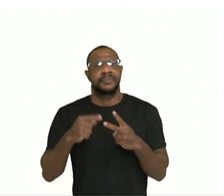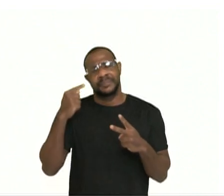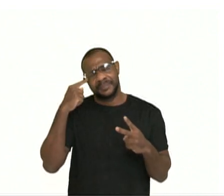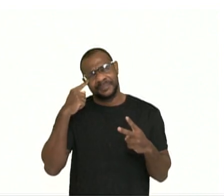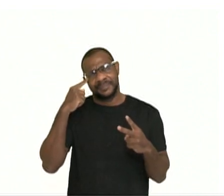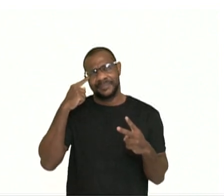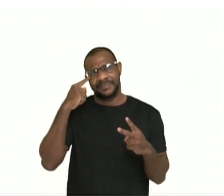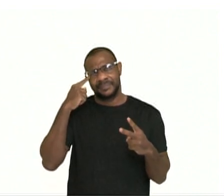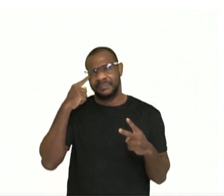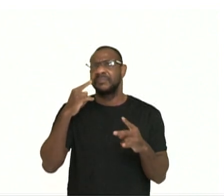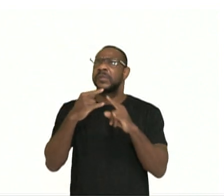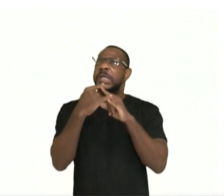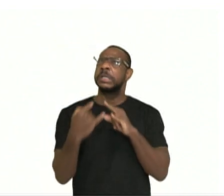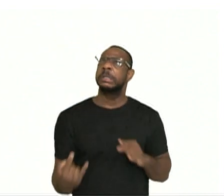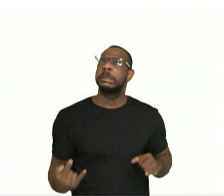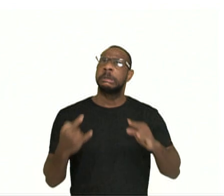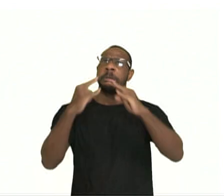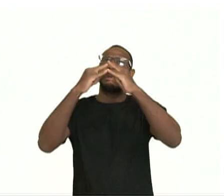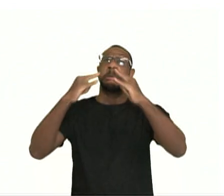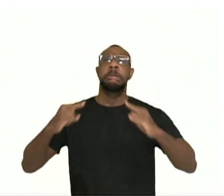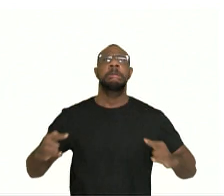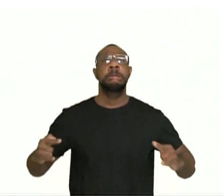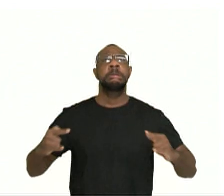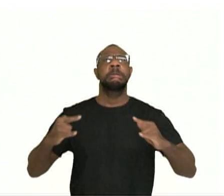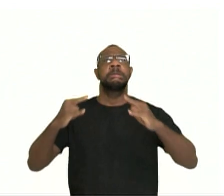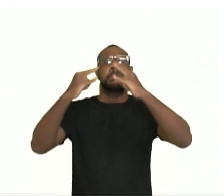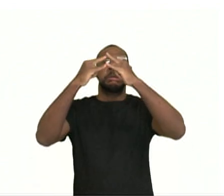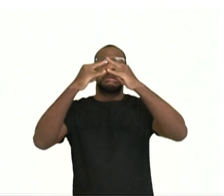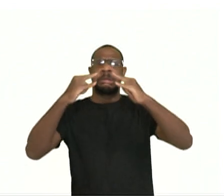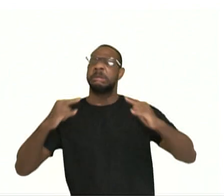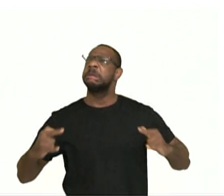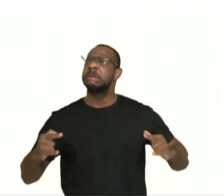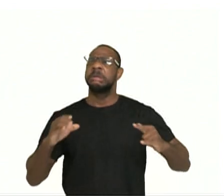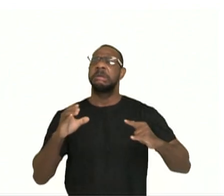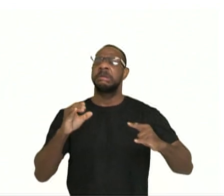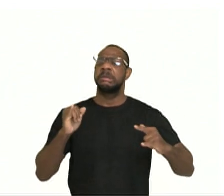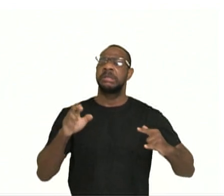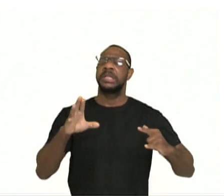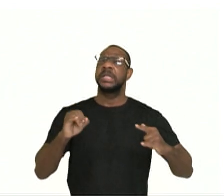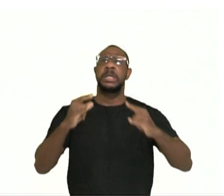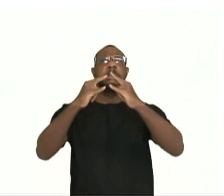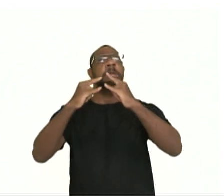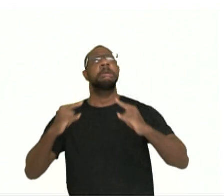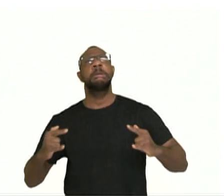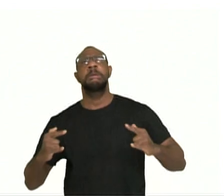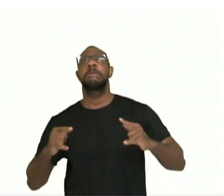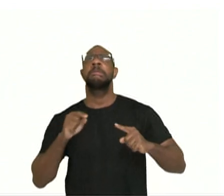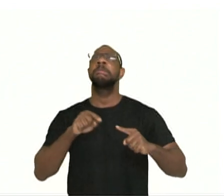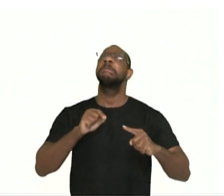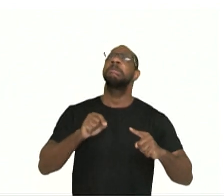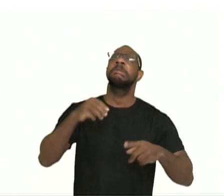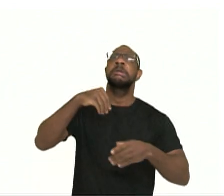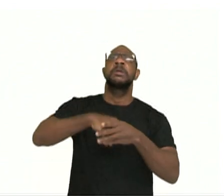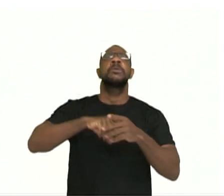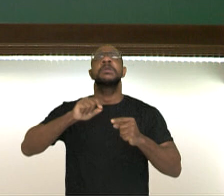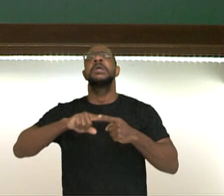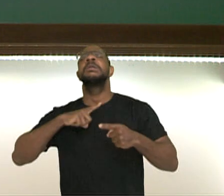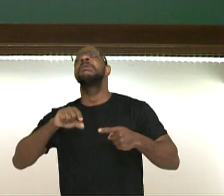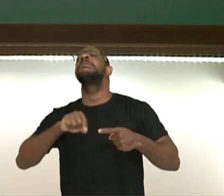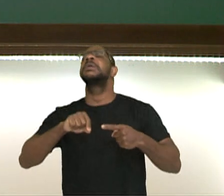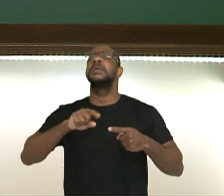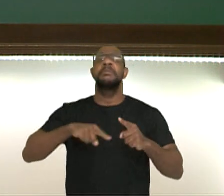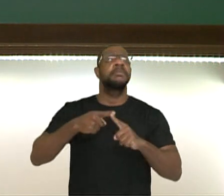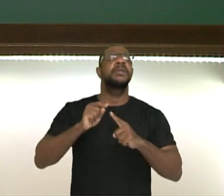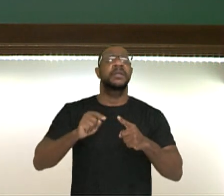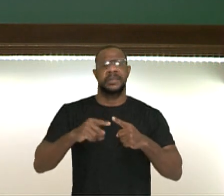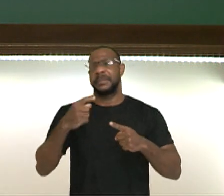no palhaço. Mas quais são as outras, né, atrações do circo? Você sabe? Você já foi ao circo? Então,